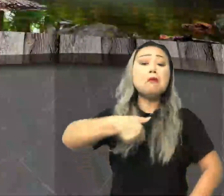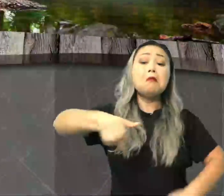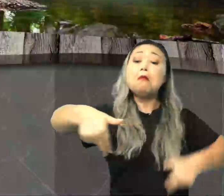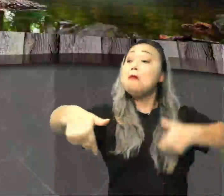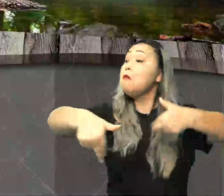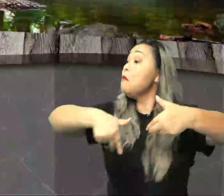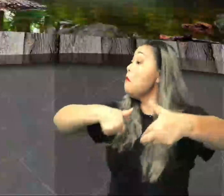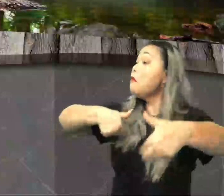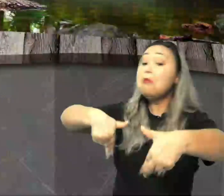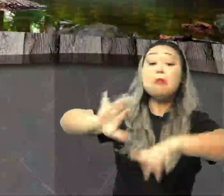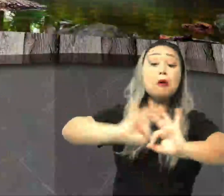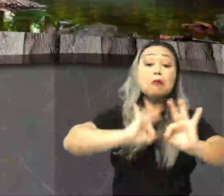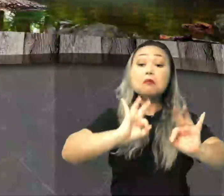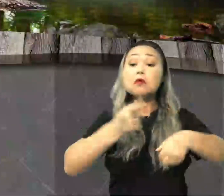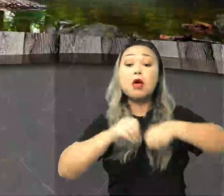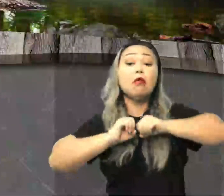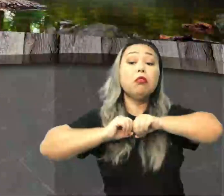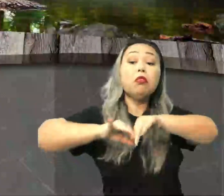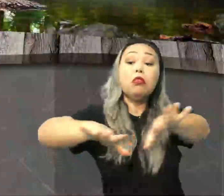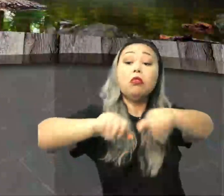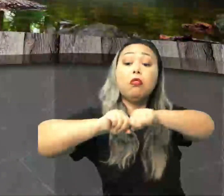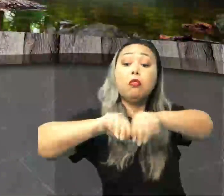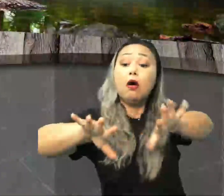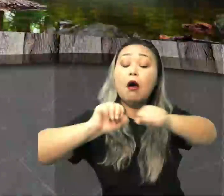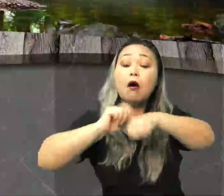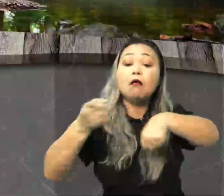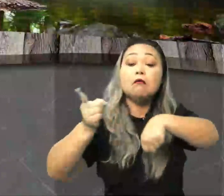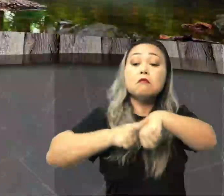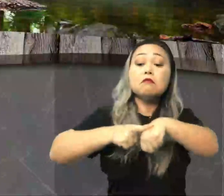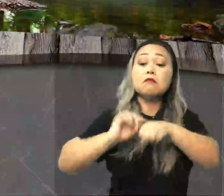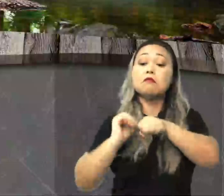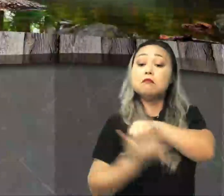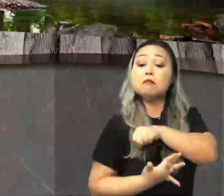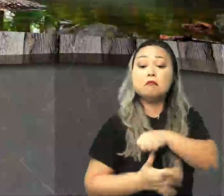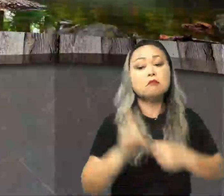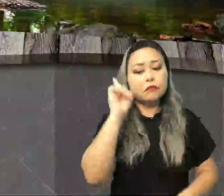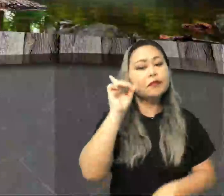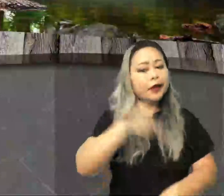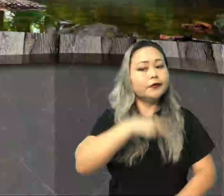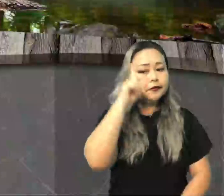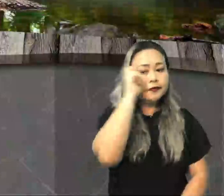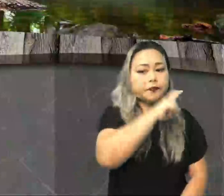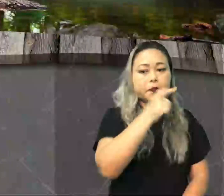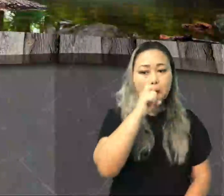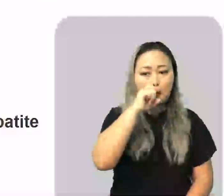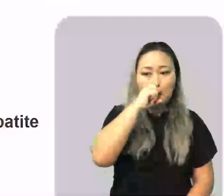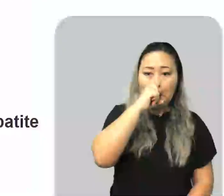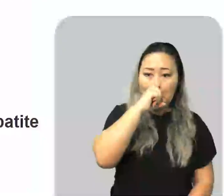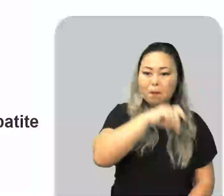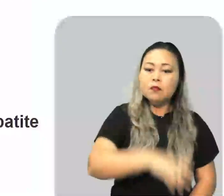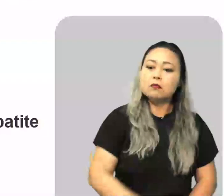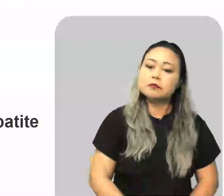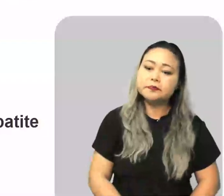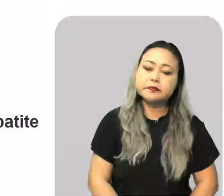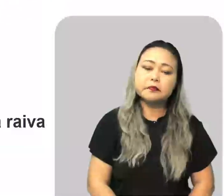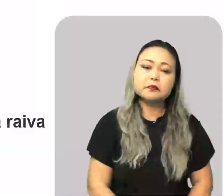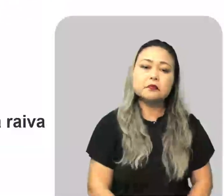perambulando, circulando e transmitindo, tá? Muito difícil, né? Vamos continuar?